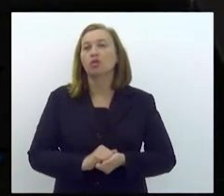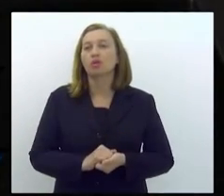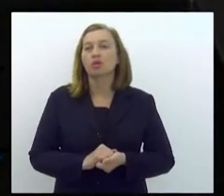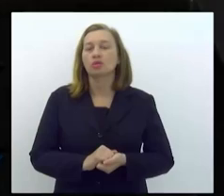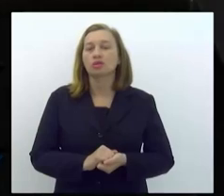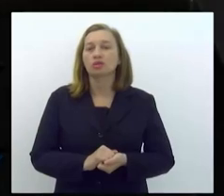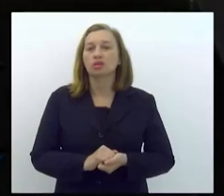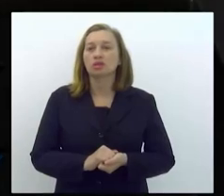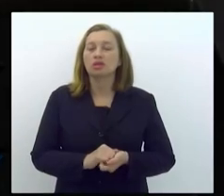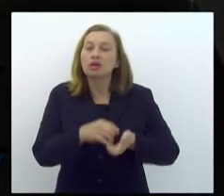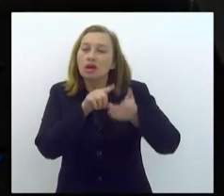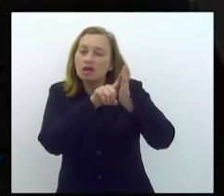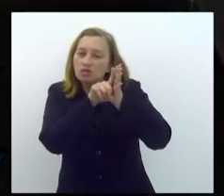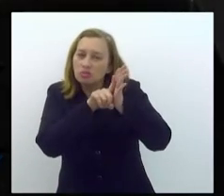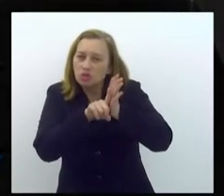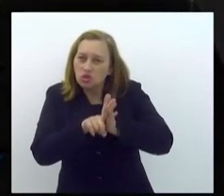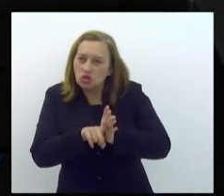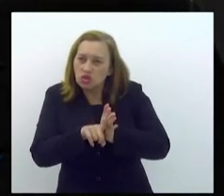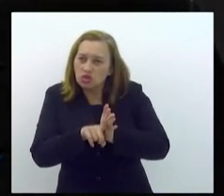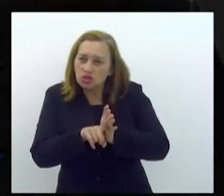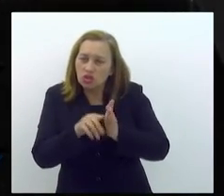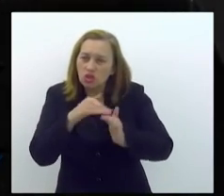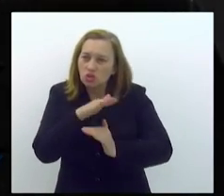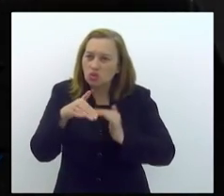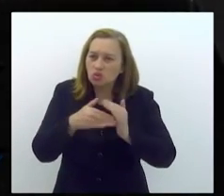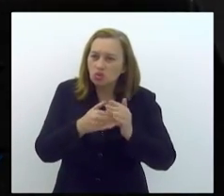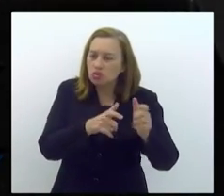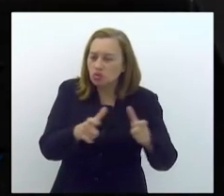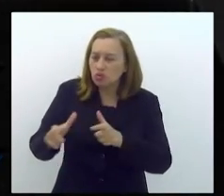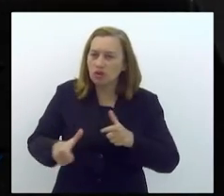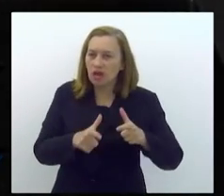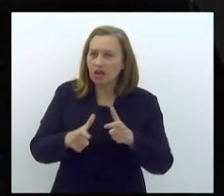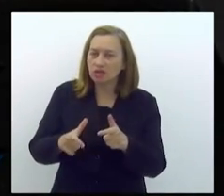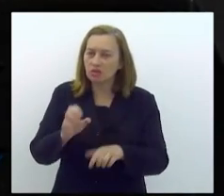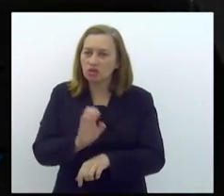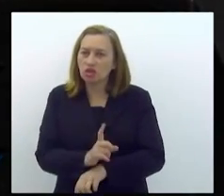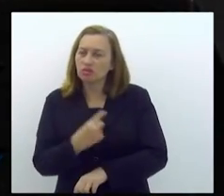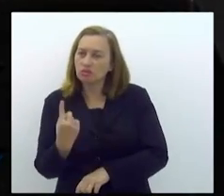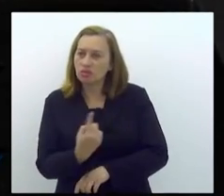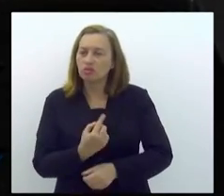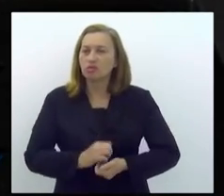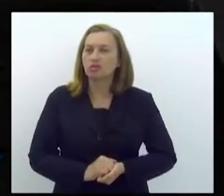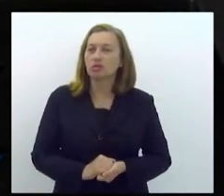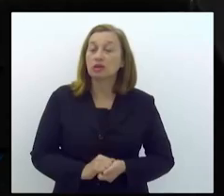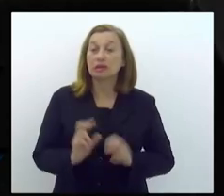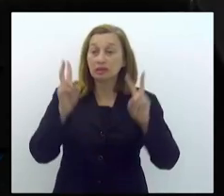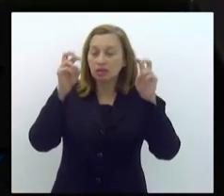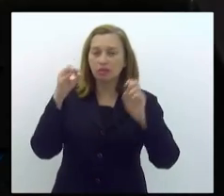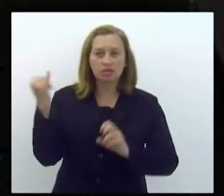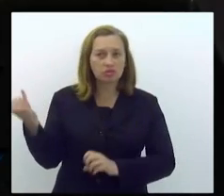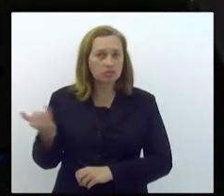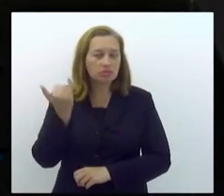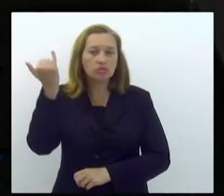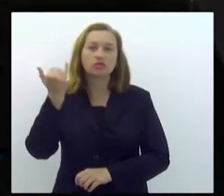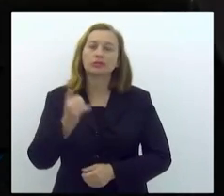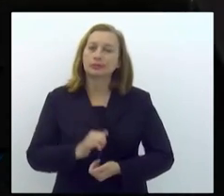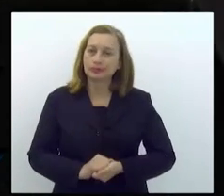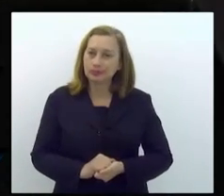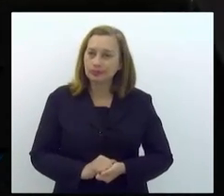as pesquisas de norte de norte a sul do nosso Estado trazendo temas importantes